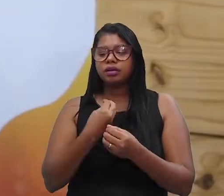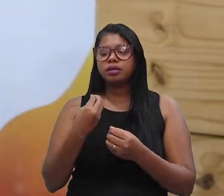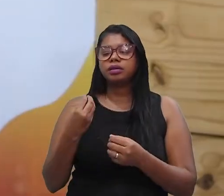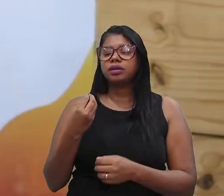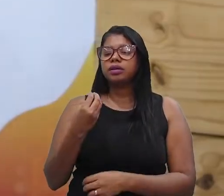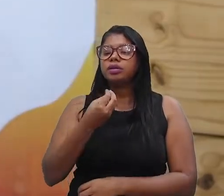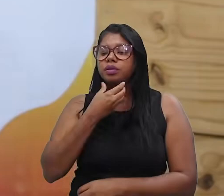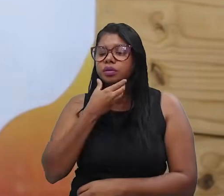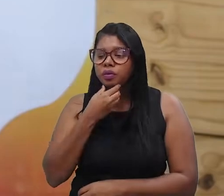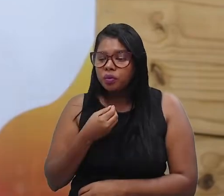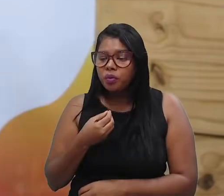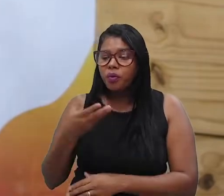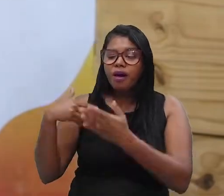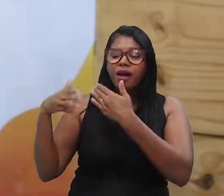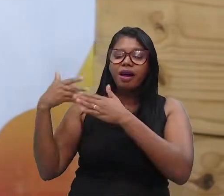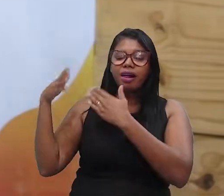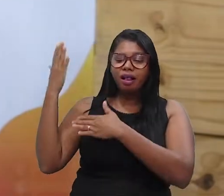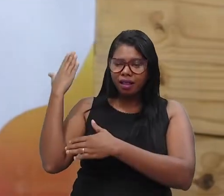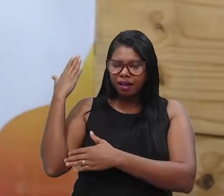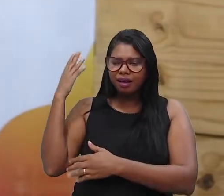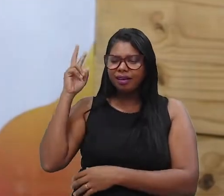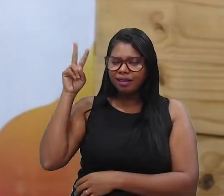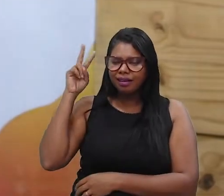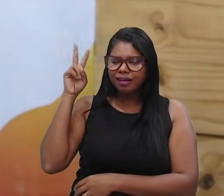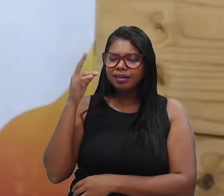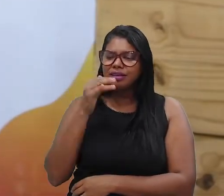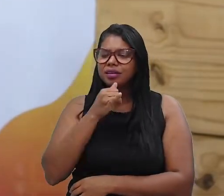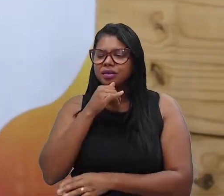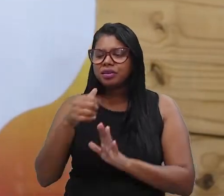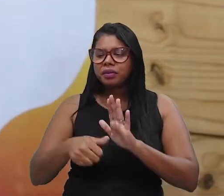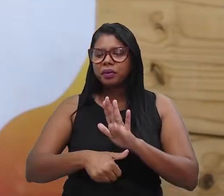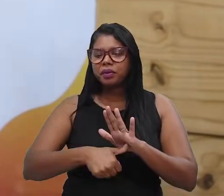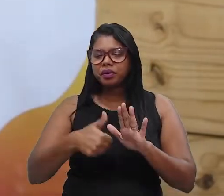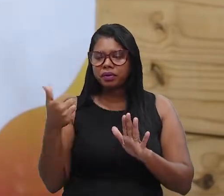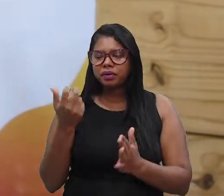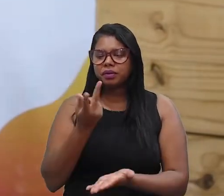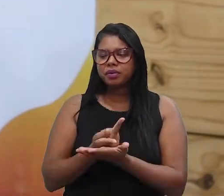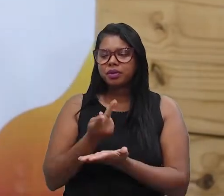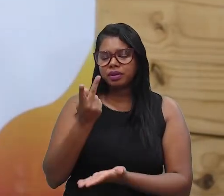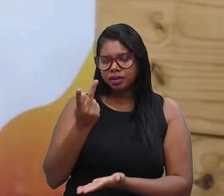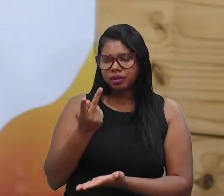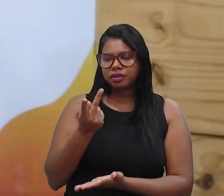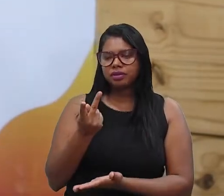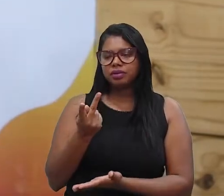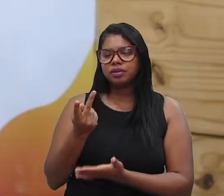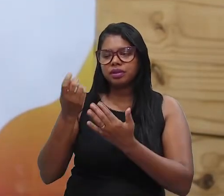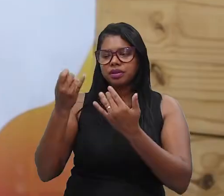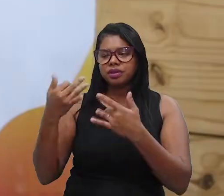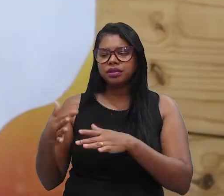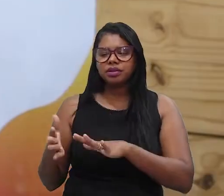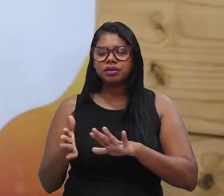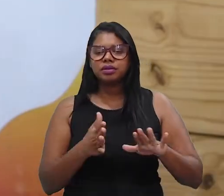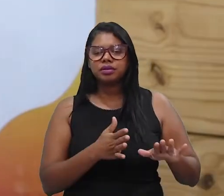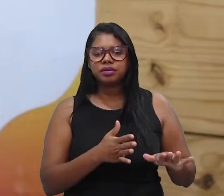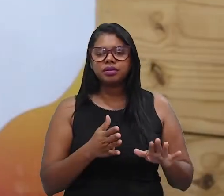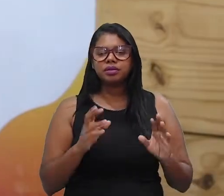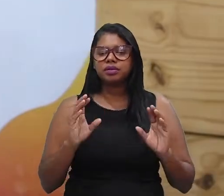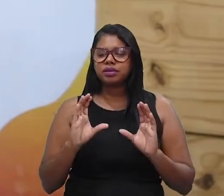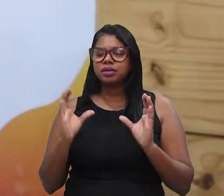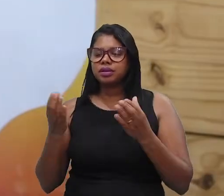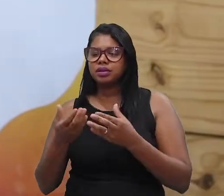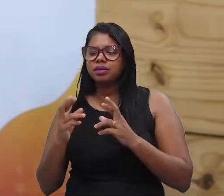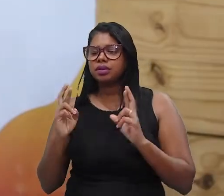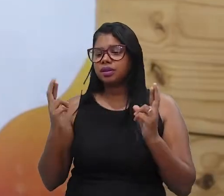estamos voltados, lembra lá da primeira vez que Kofi Annan fez a reunião